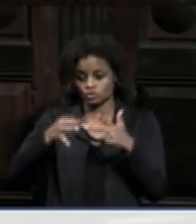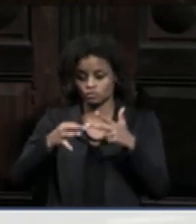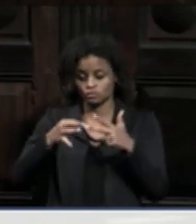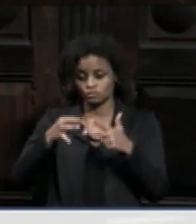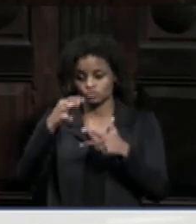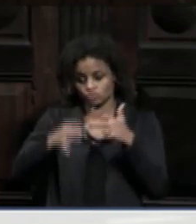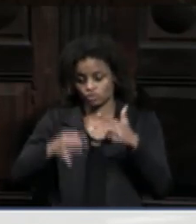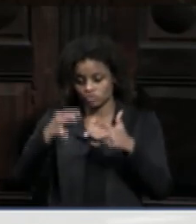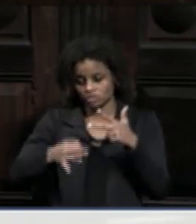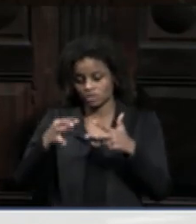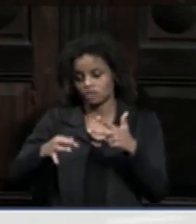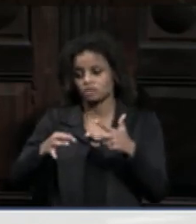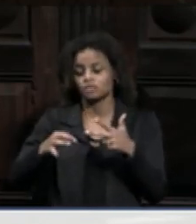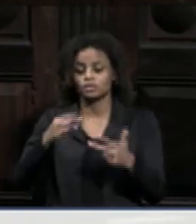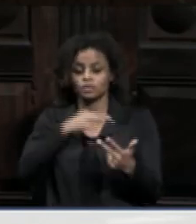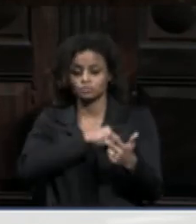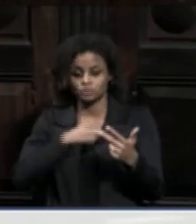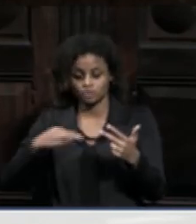e Defensoria.